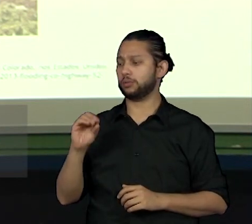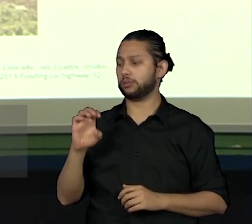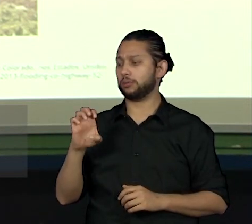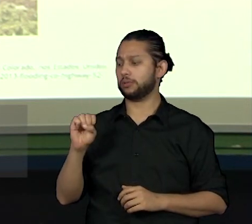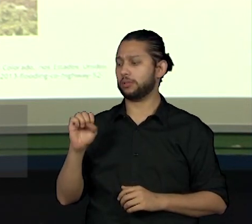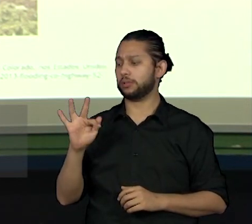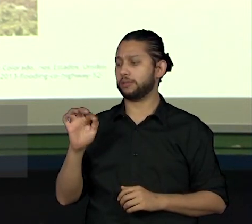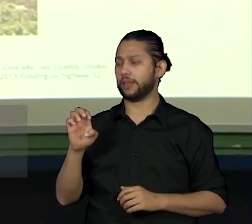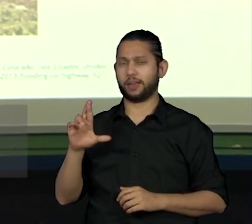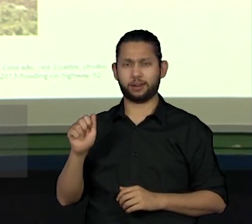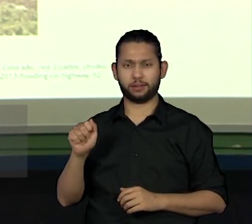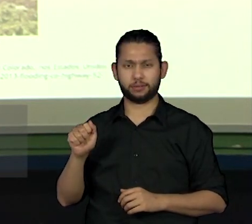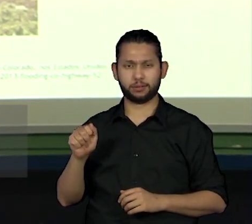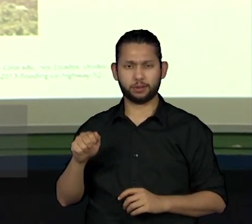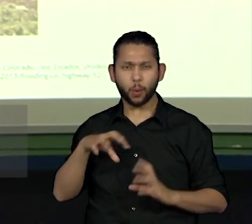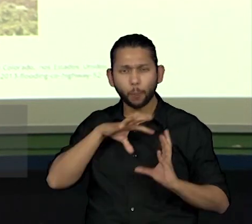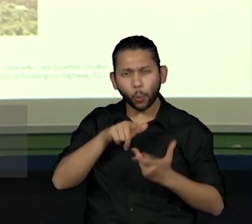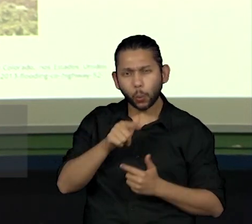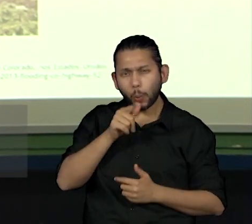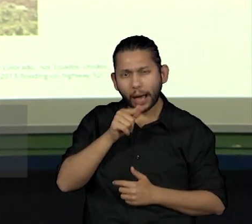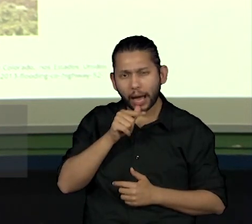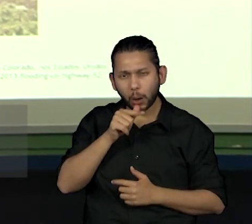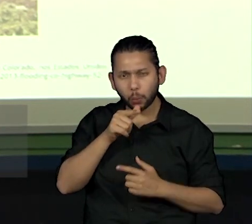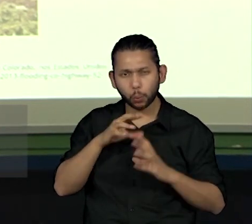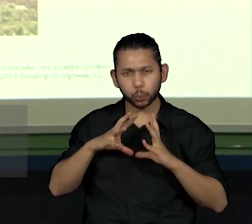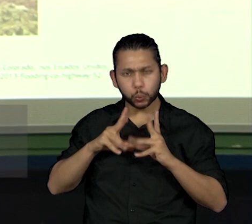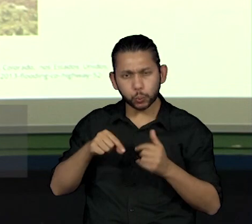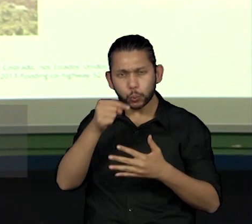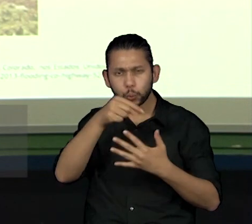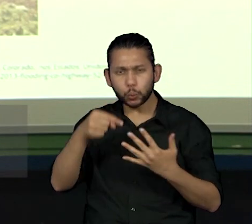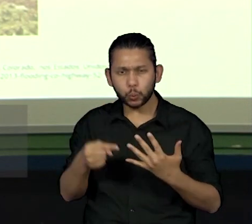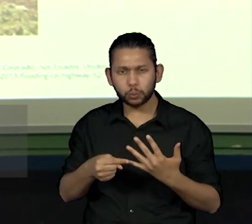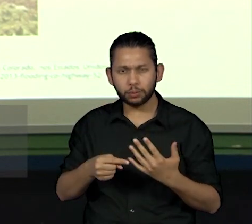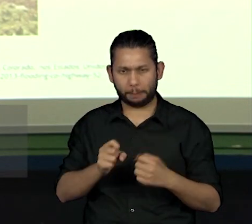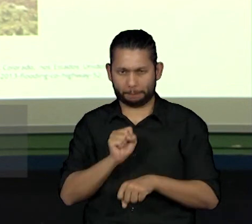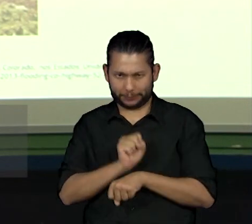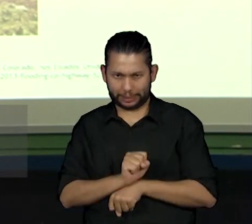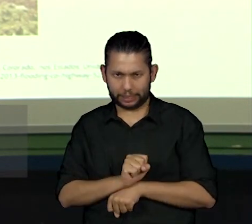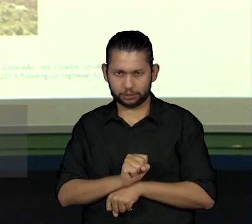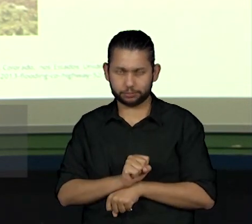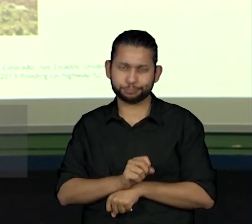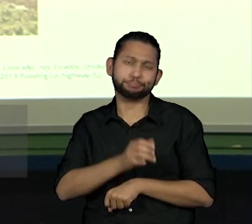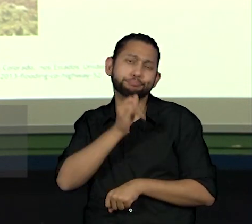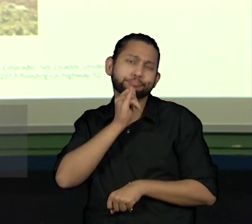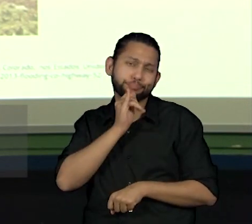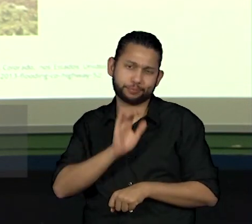ela se movimenta? Né? Pense lá. Ah, professor, a água da chuva